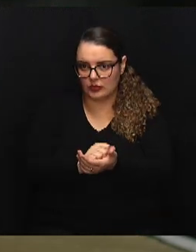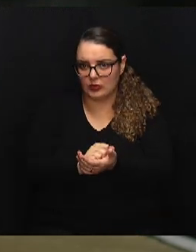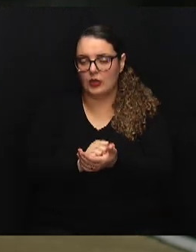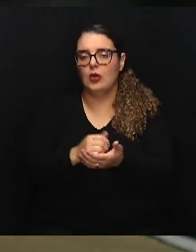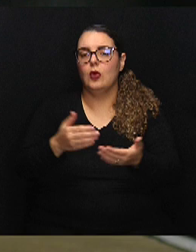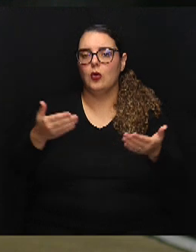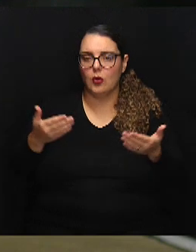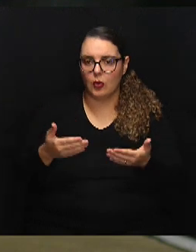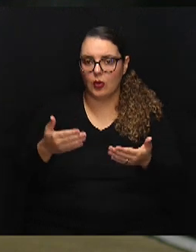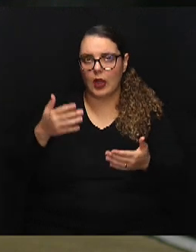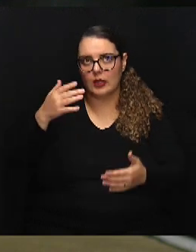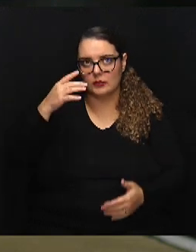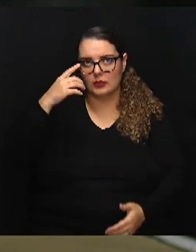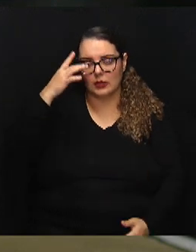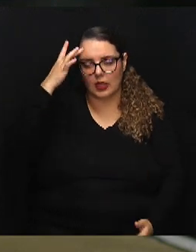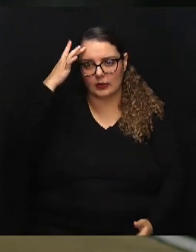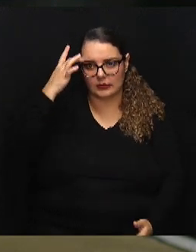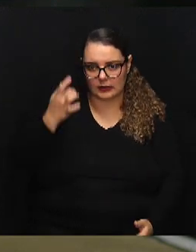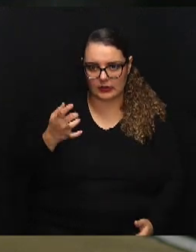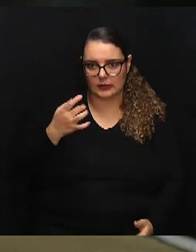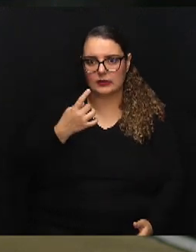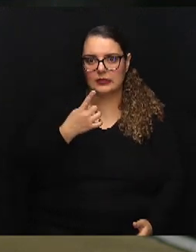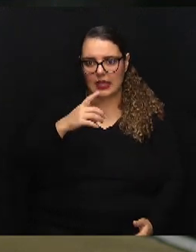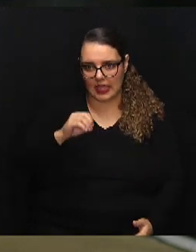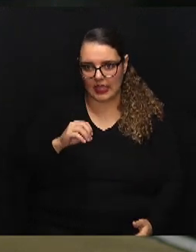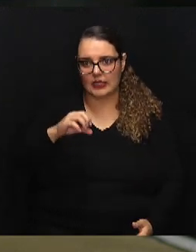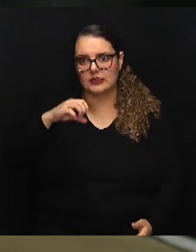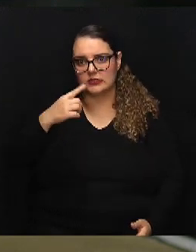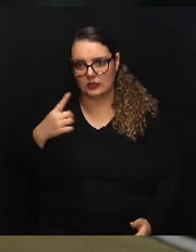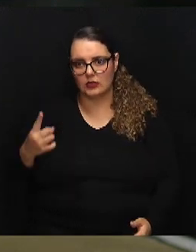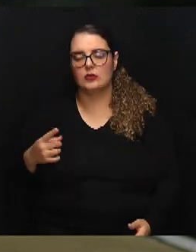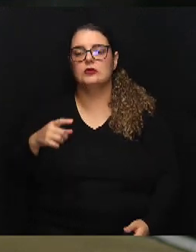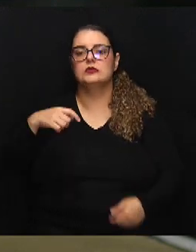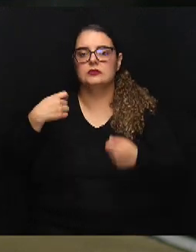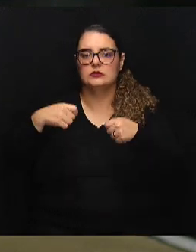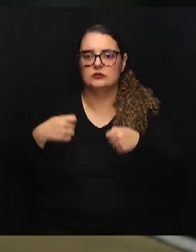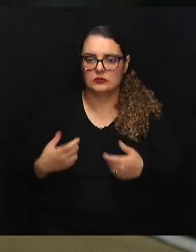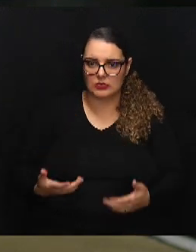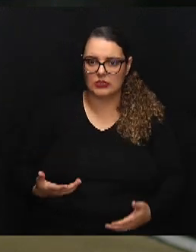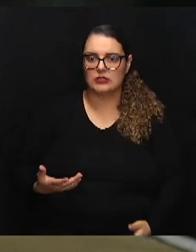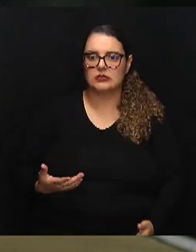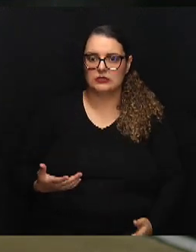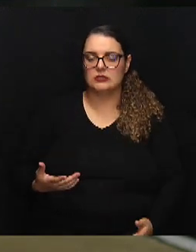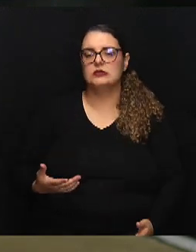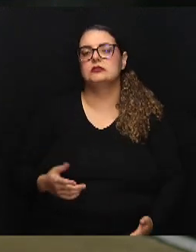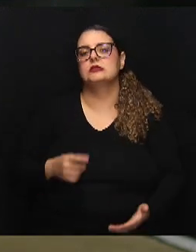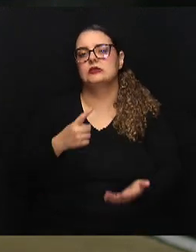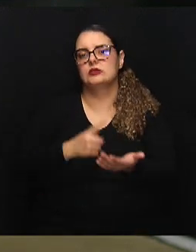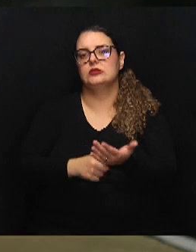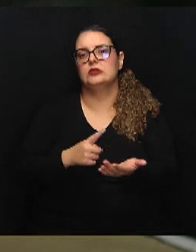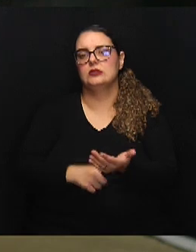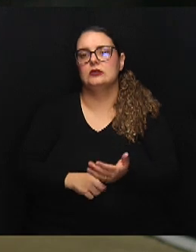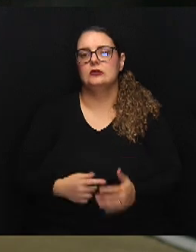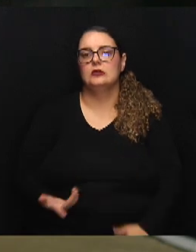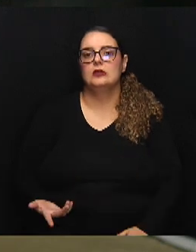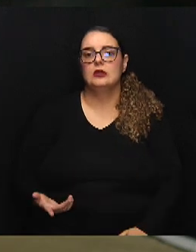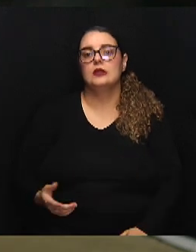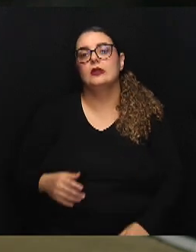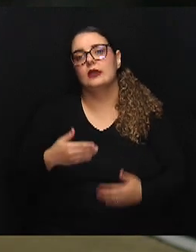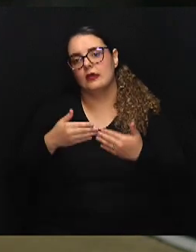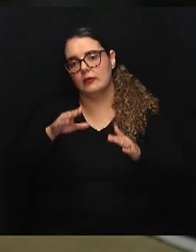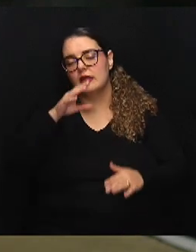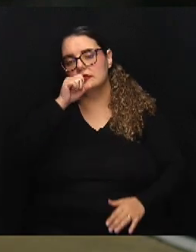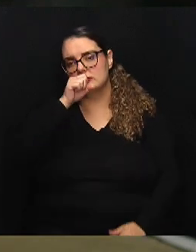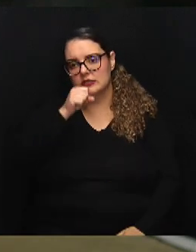as cirurgias serão realizadas também nos sábados, tá? 12 e 19 de julho, para facilitar a vida dos tutores que não podem